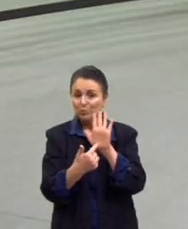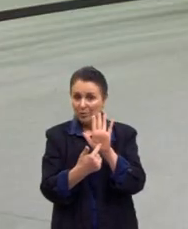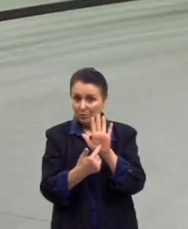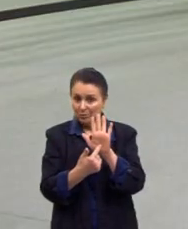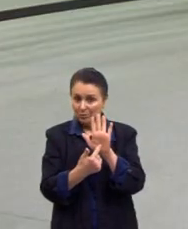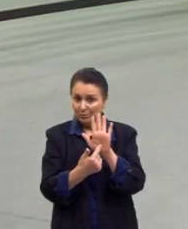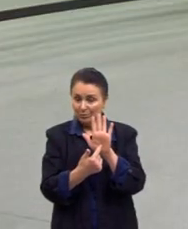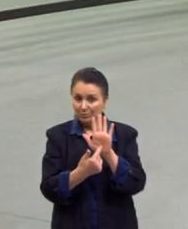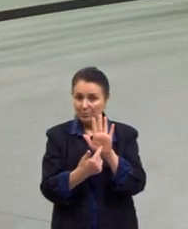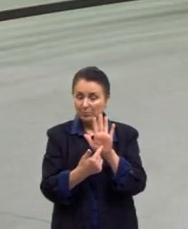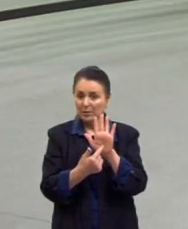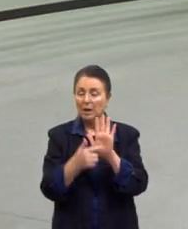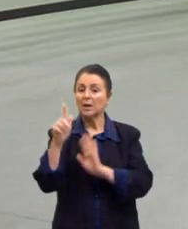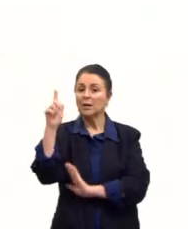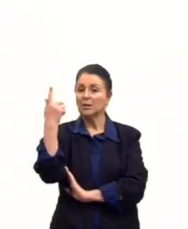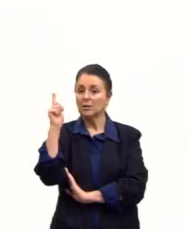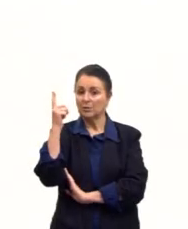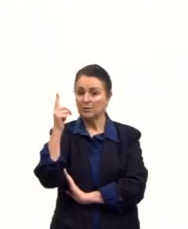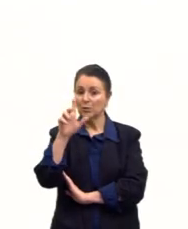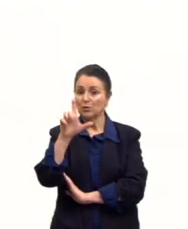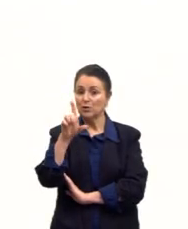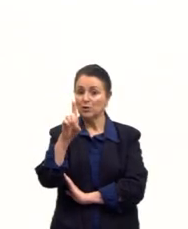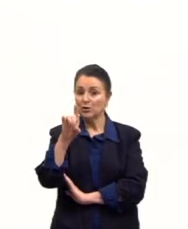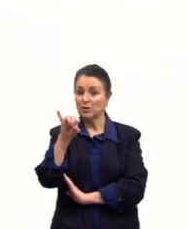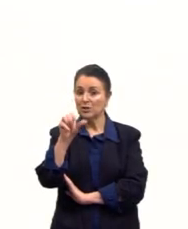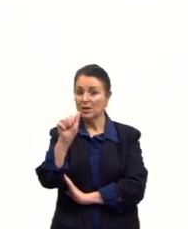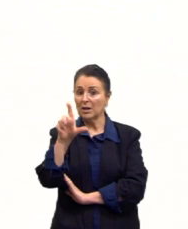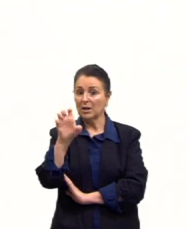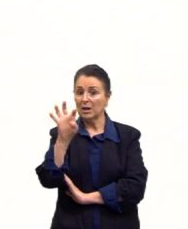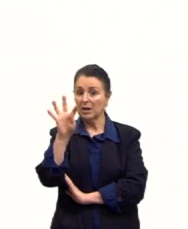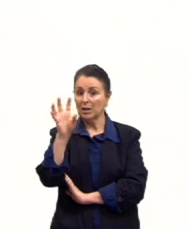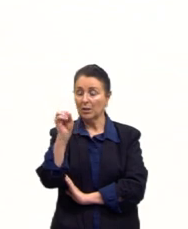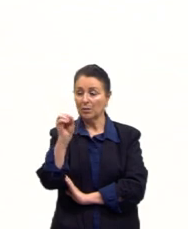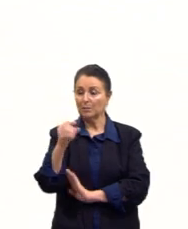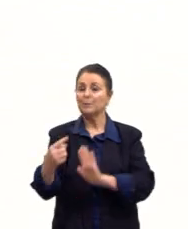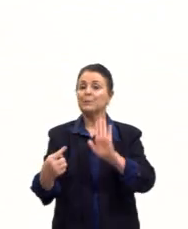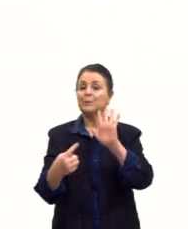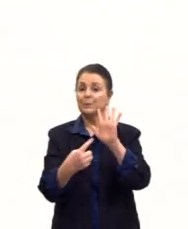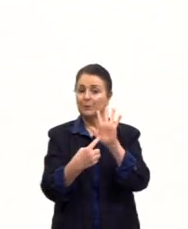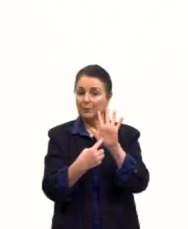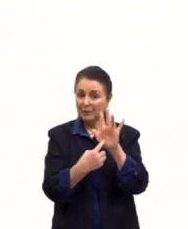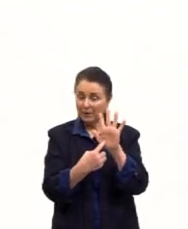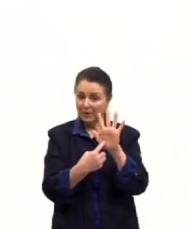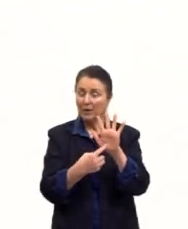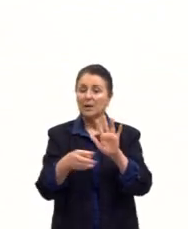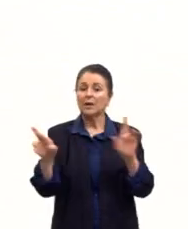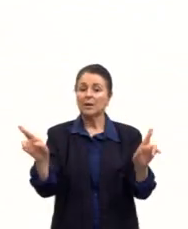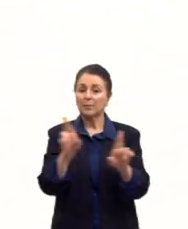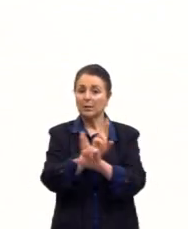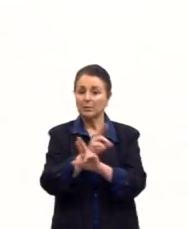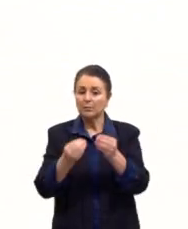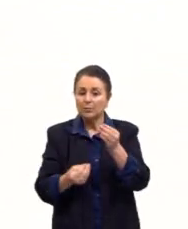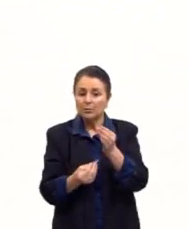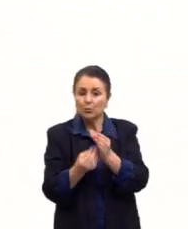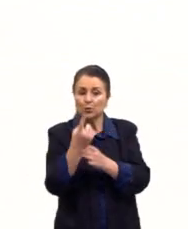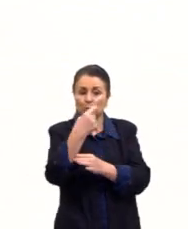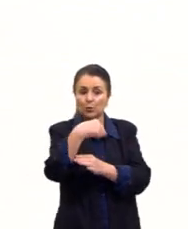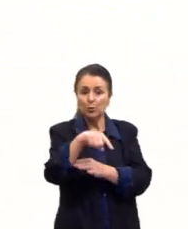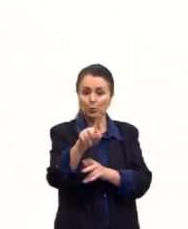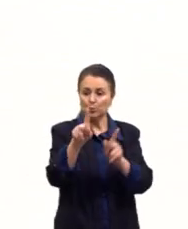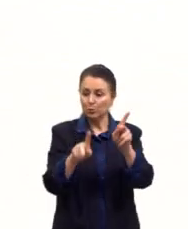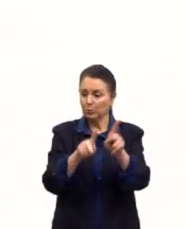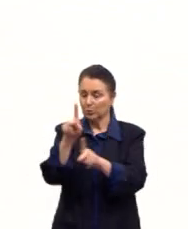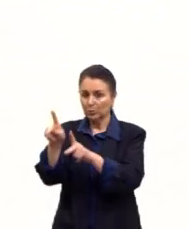né da geografia essa questão do dialeto tá muito relacionado a as origens né de outros povos